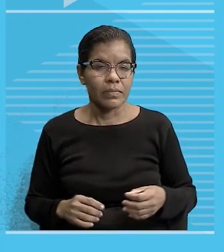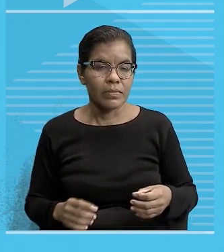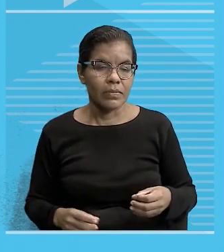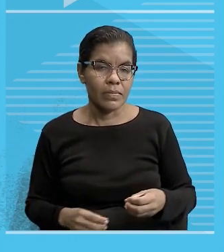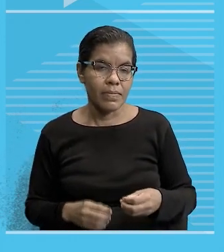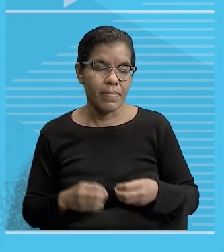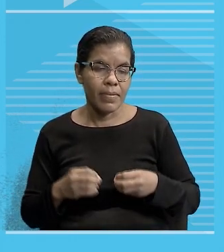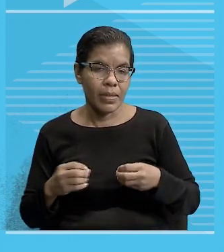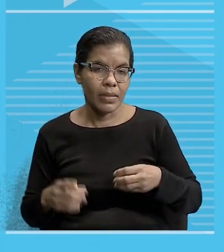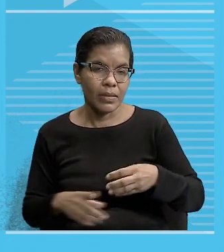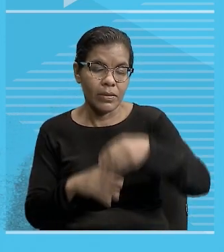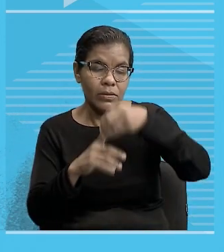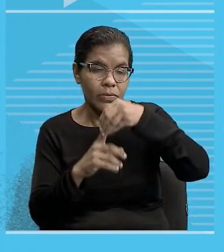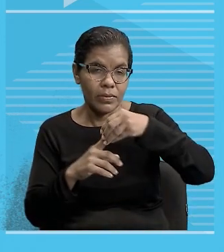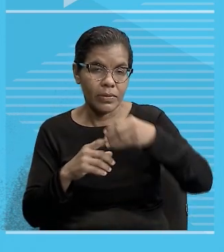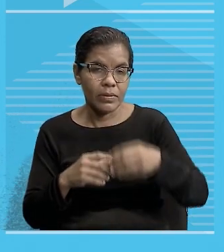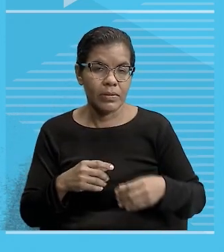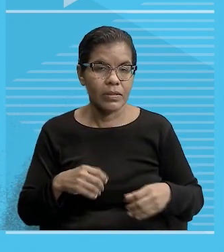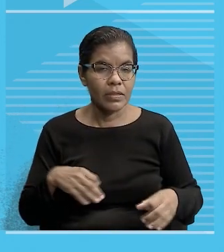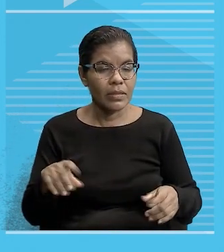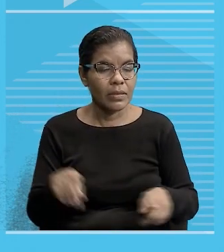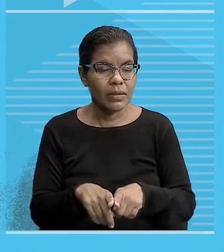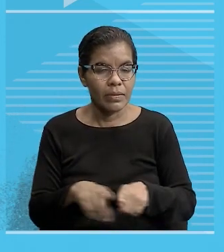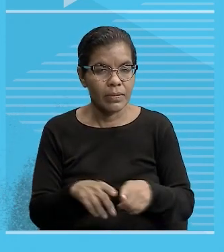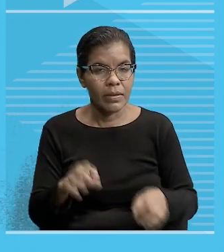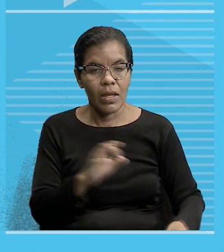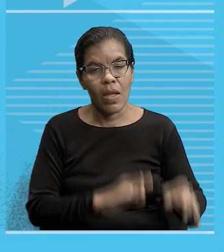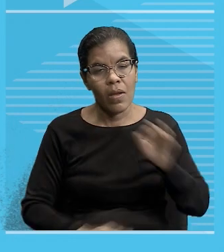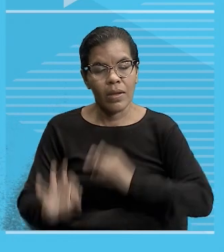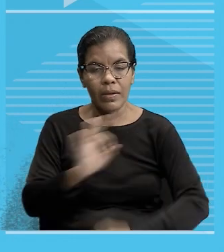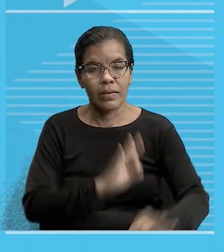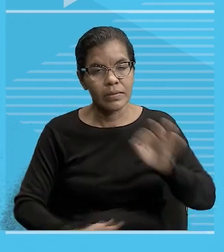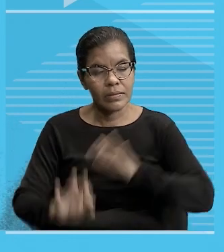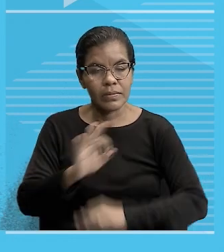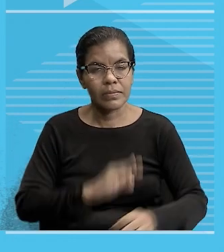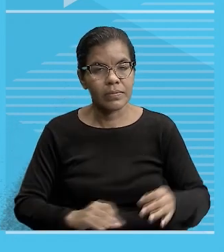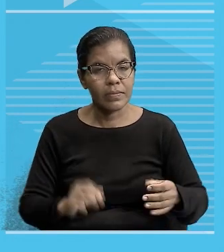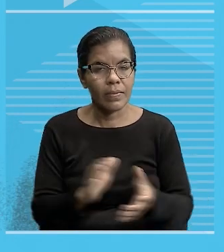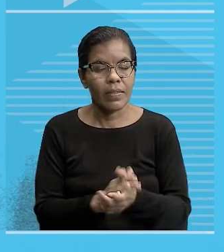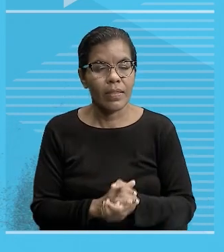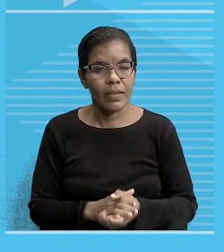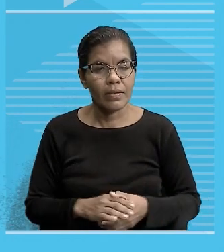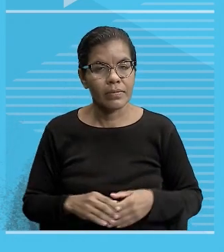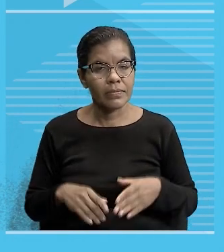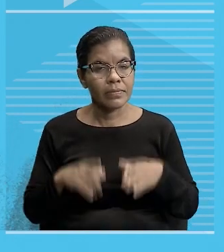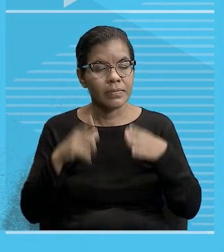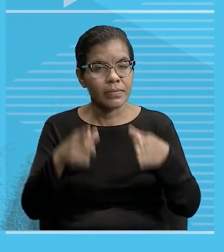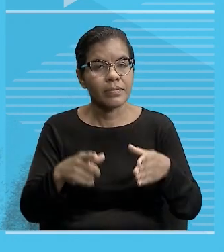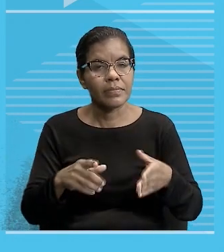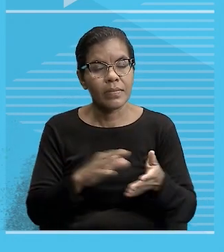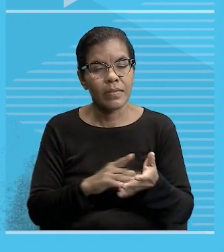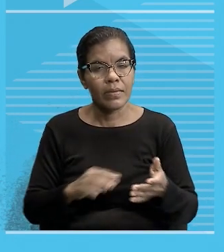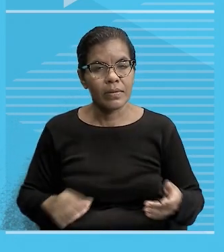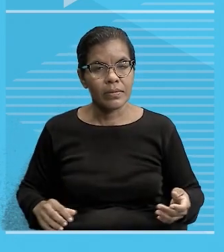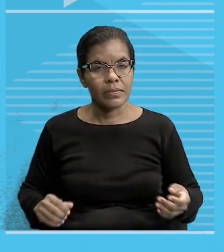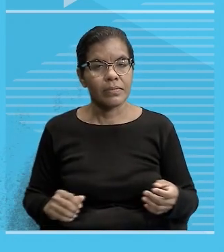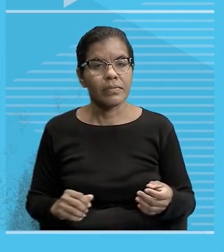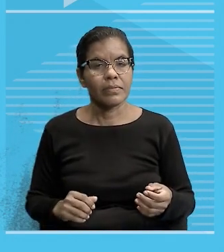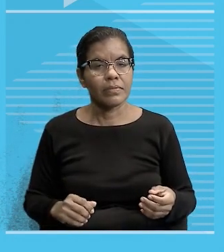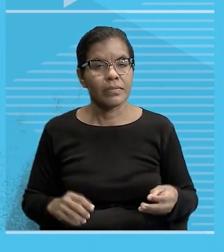organizacionais Resumindo essas definições indica que a atividade do marketing Visa